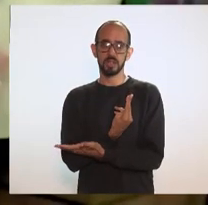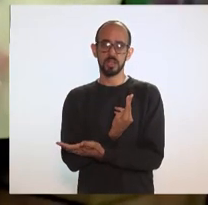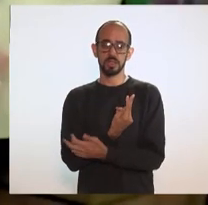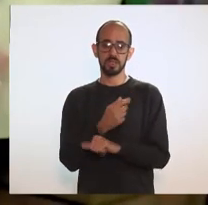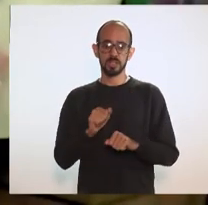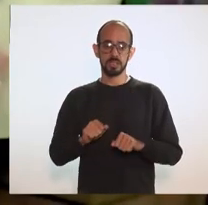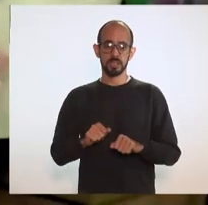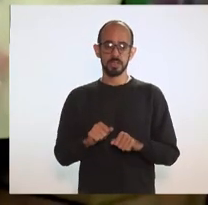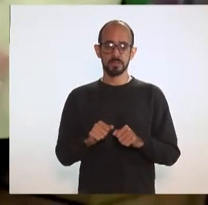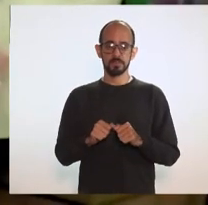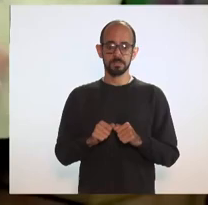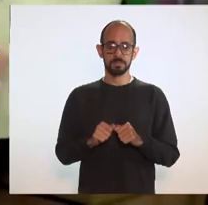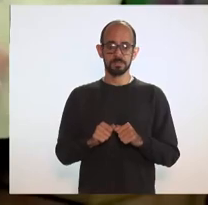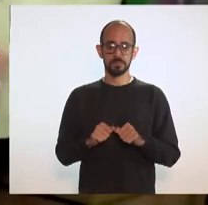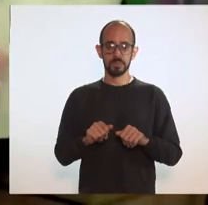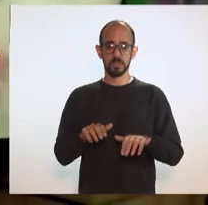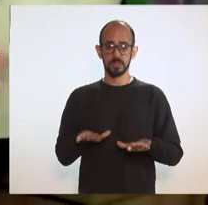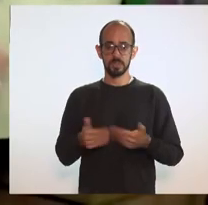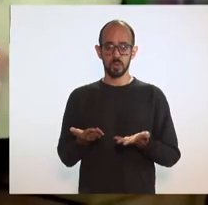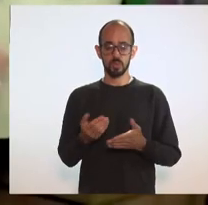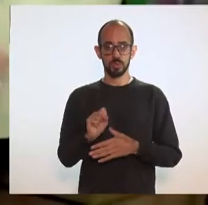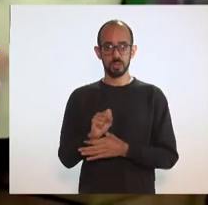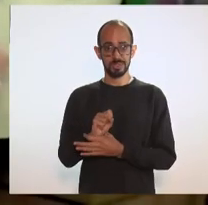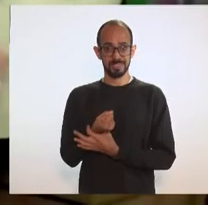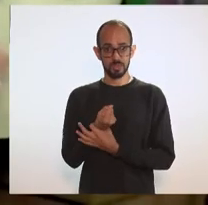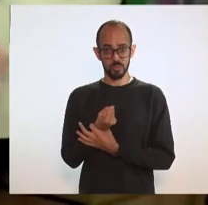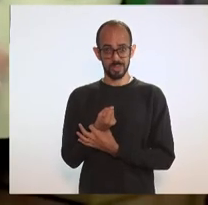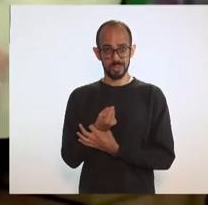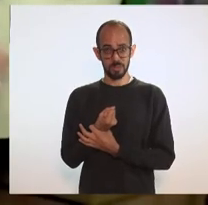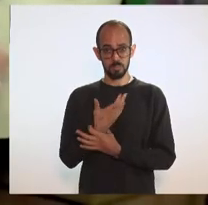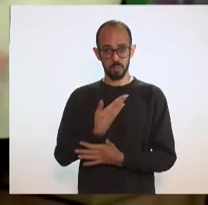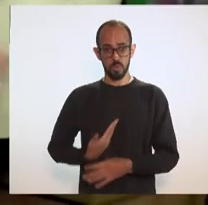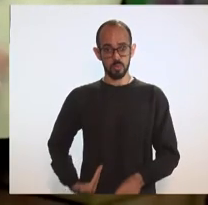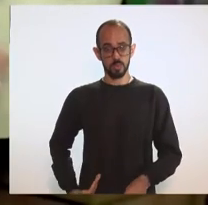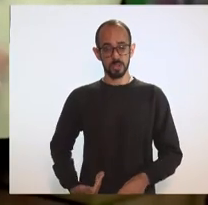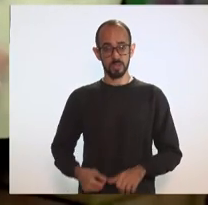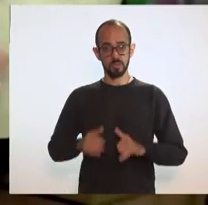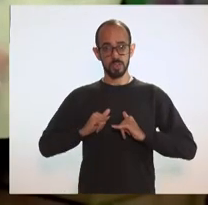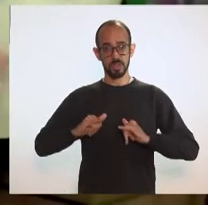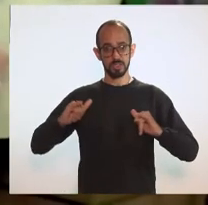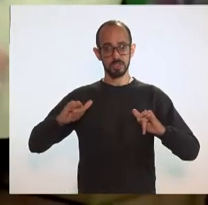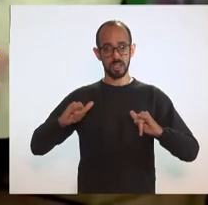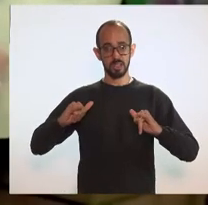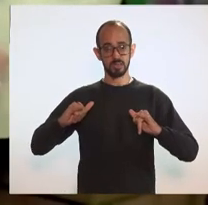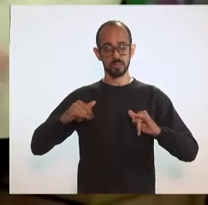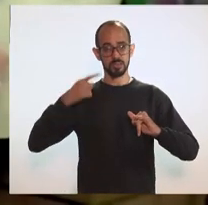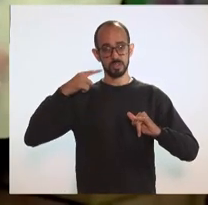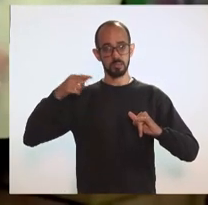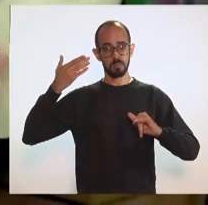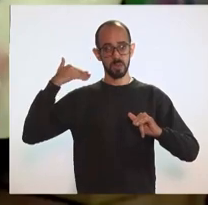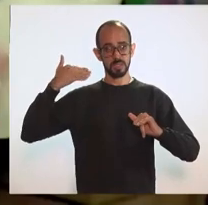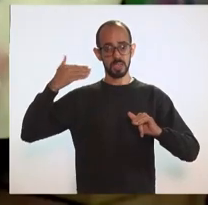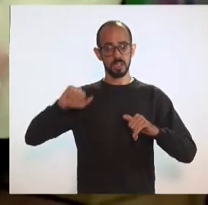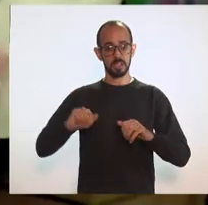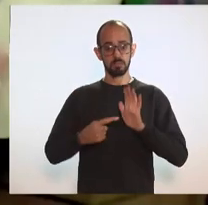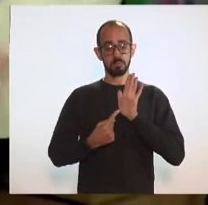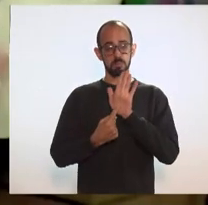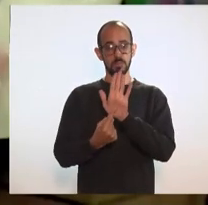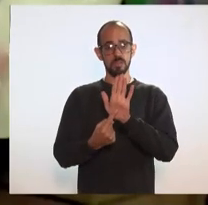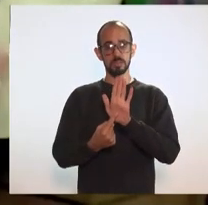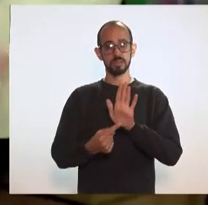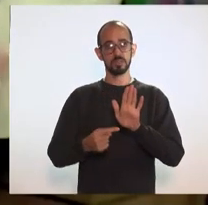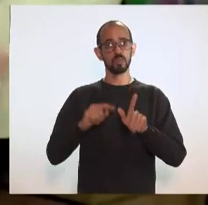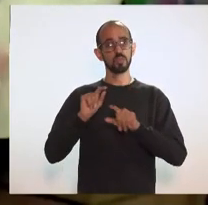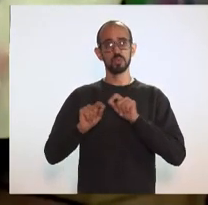anuário brasileiro da Segurança Pública lançado no ano passado o caso já registrado na polícia mostra que das é